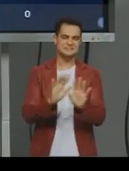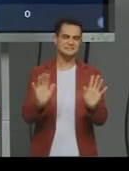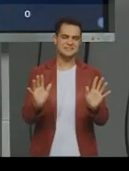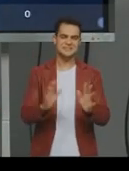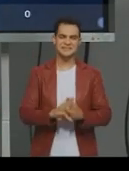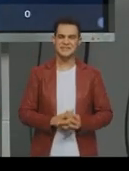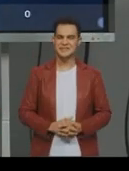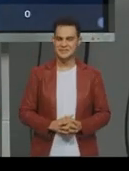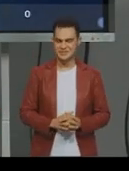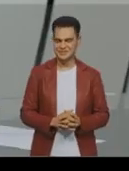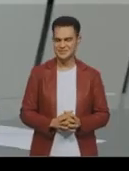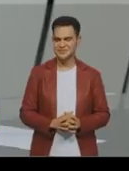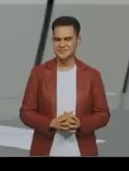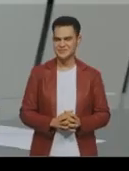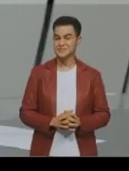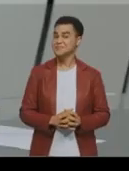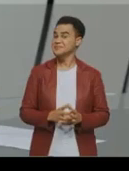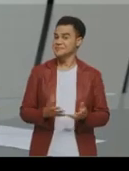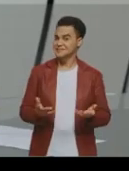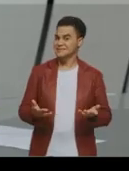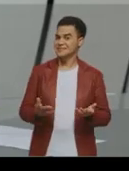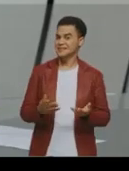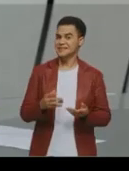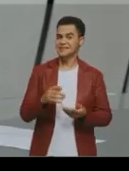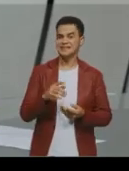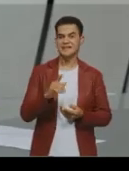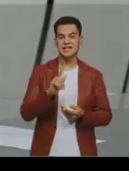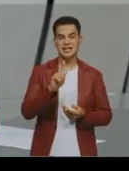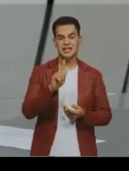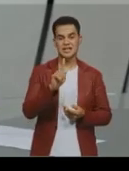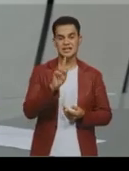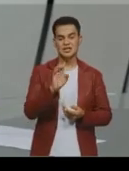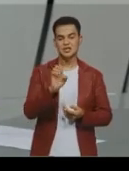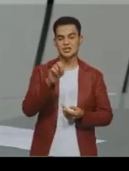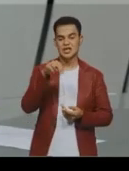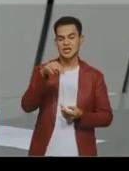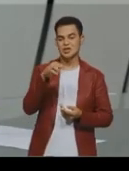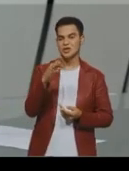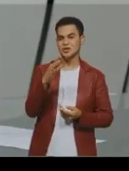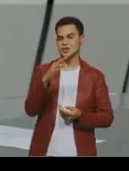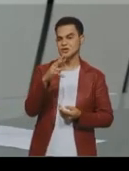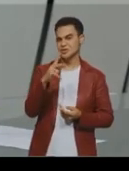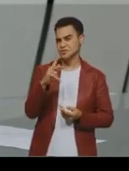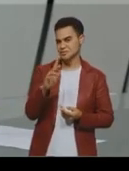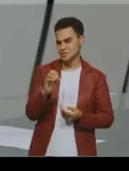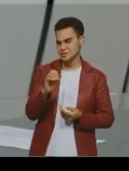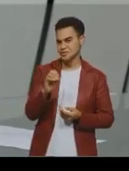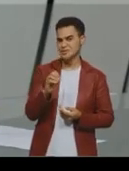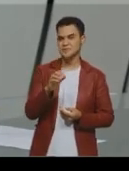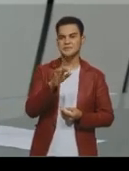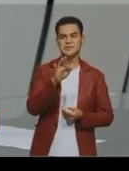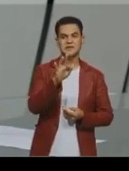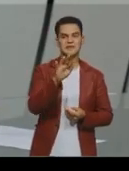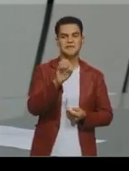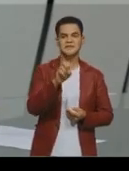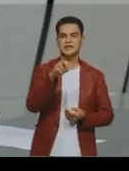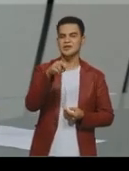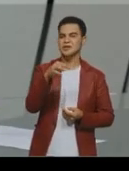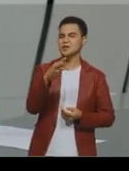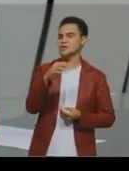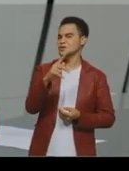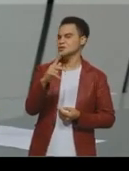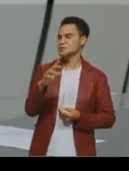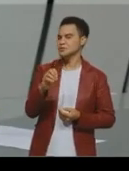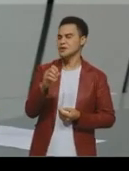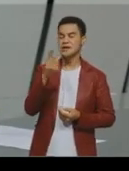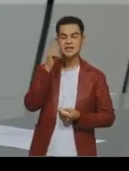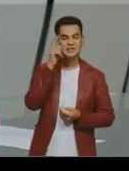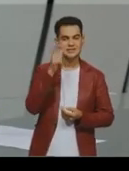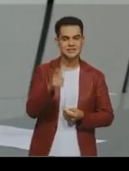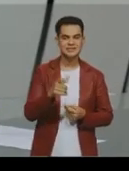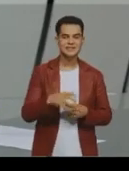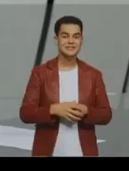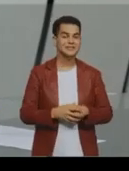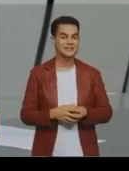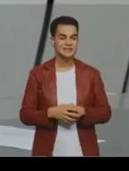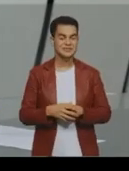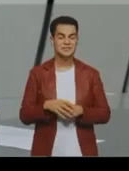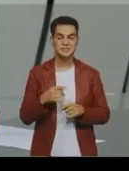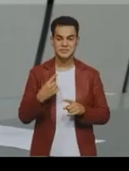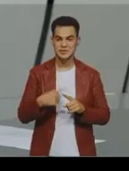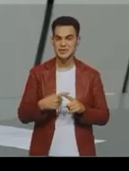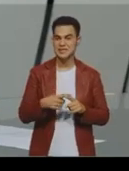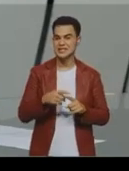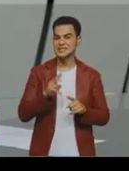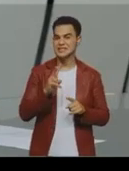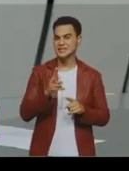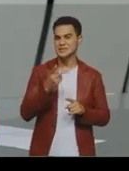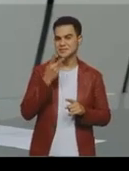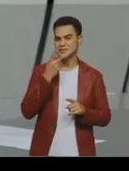Igual ele falou, essa questão do genótipo e fenótipo é muito interessante quando a gente vai tratar, porque eu costumo citar, igual, por exemplo, na